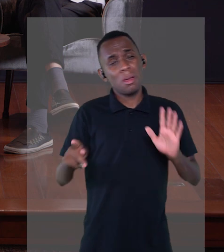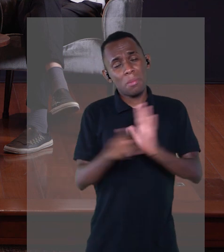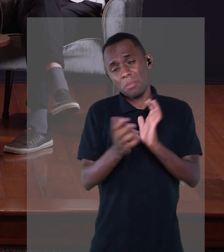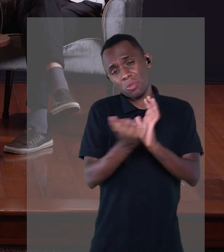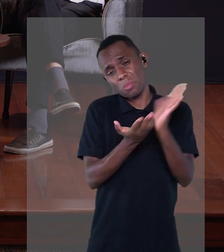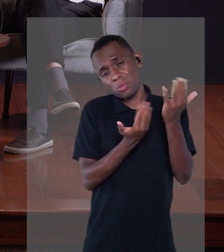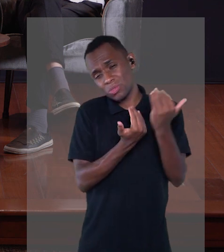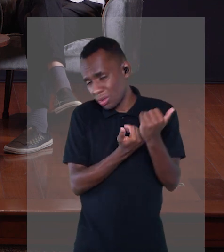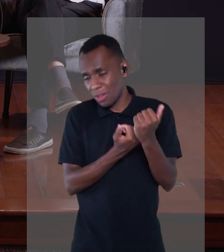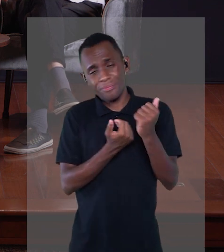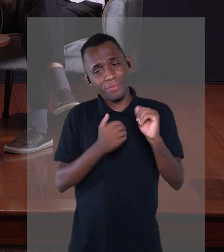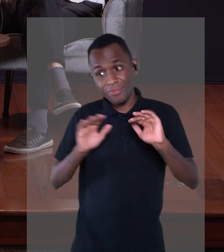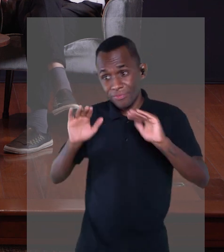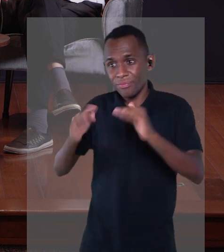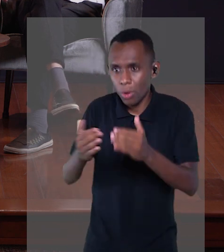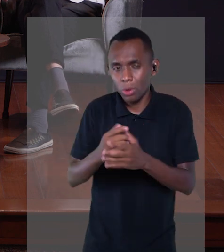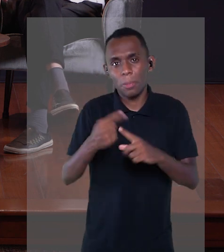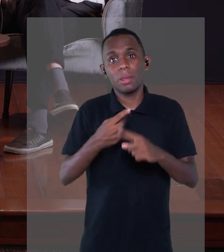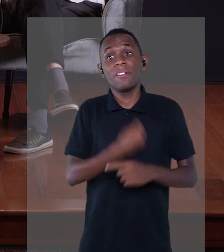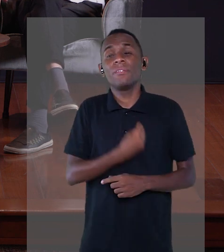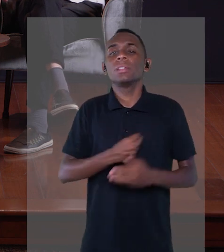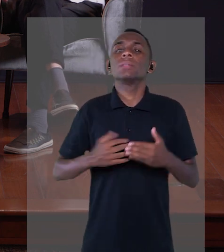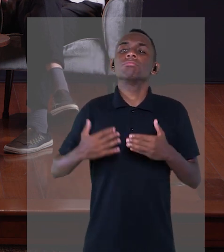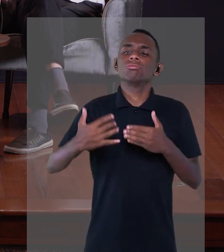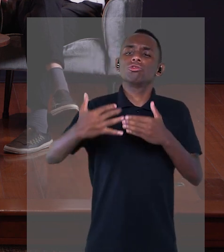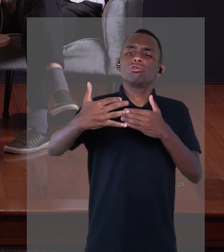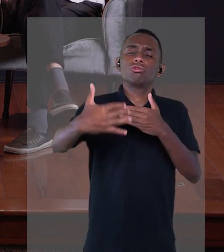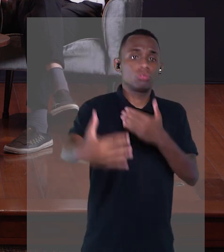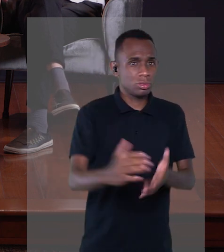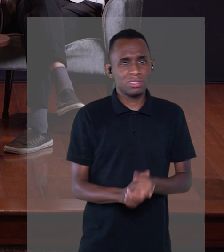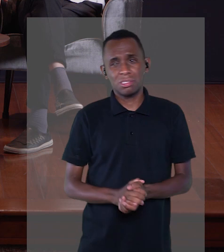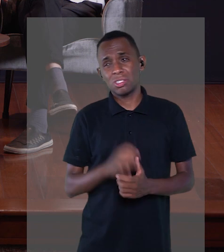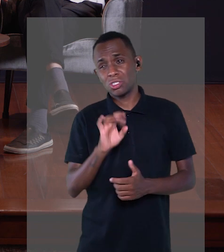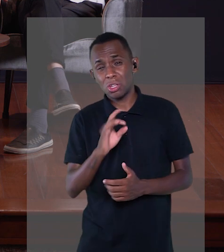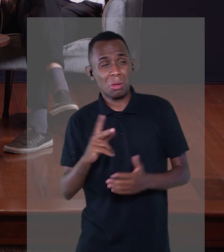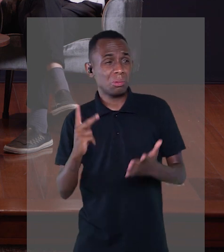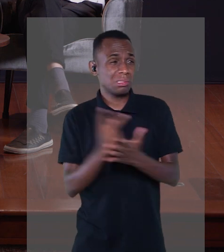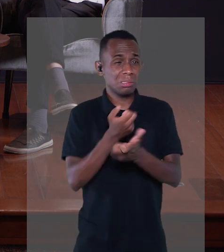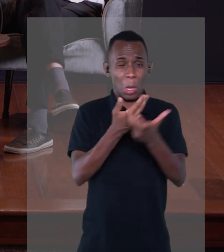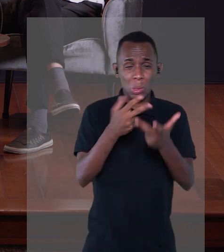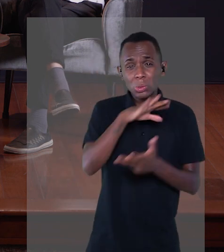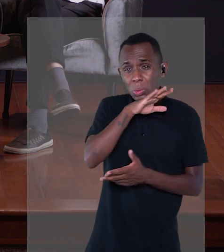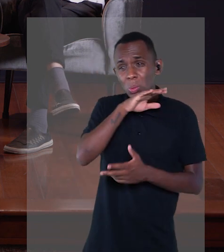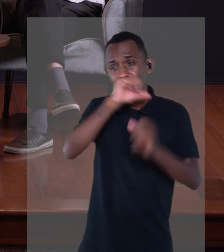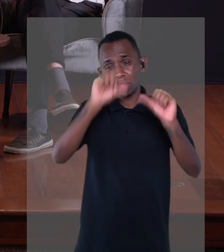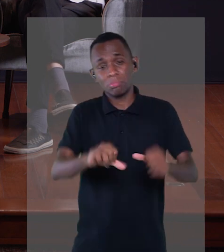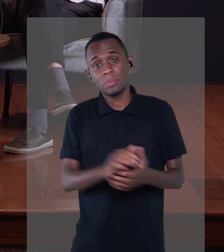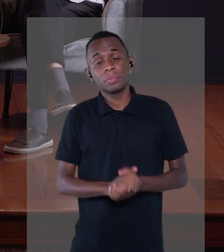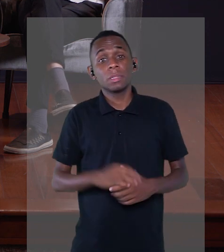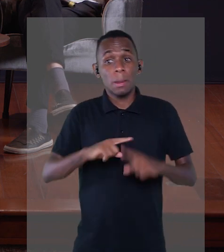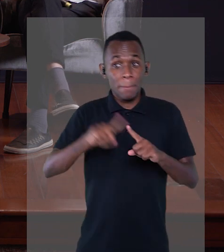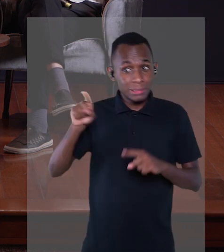Quando você tem muita vida pela frente, você pode se dar ao luxo de ser muito pessimista e negativo, né? Mas ele